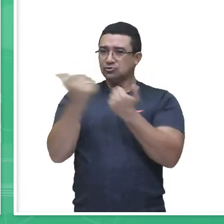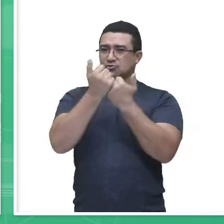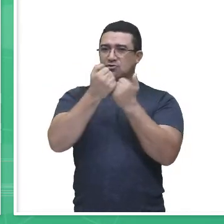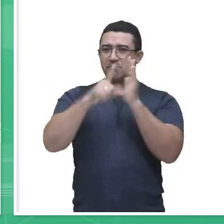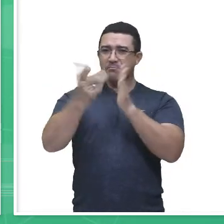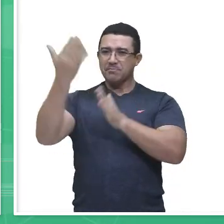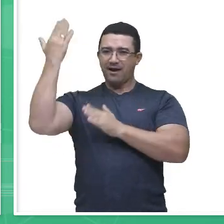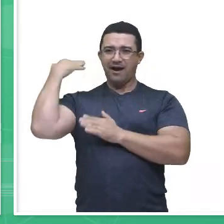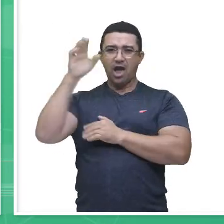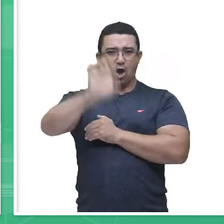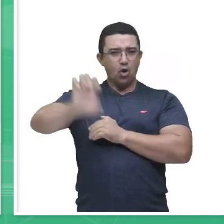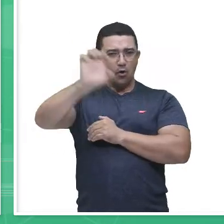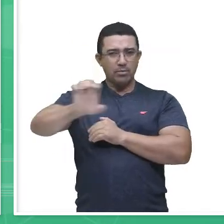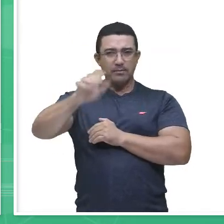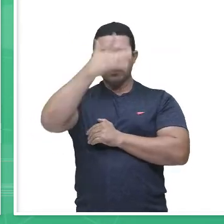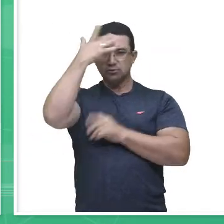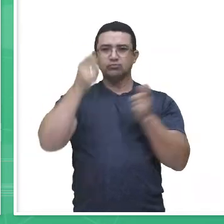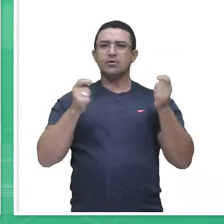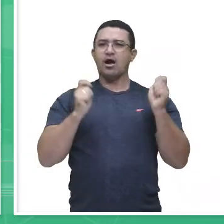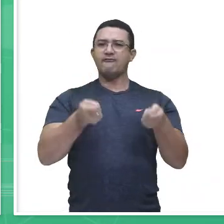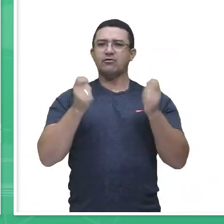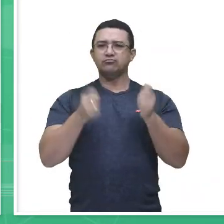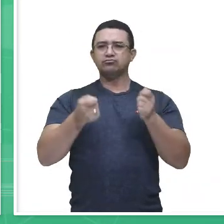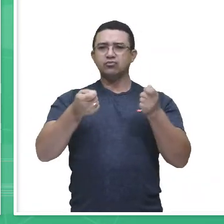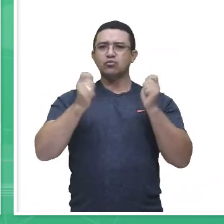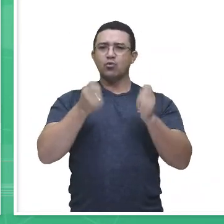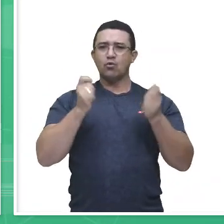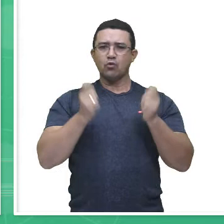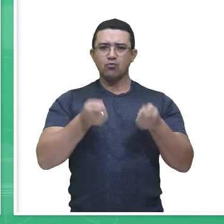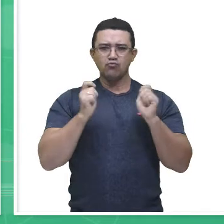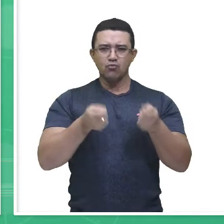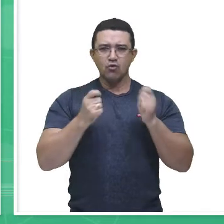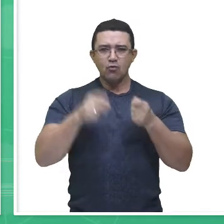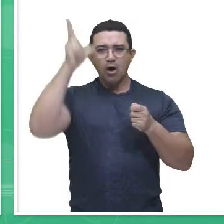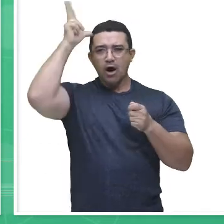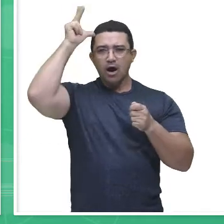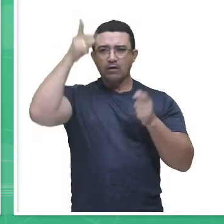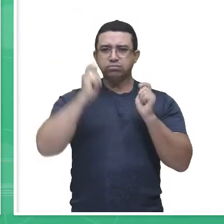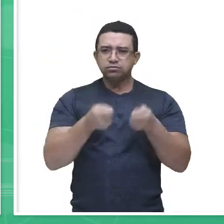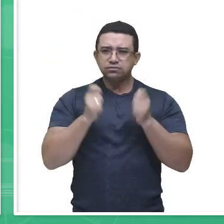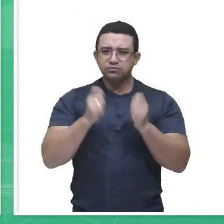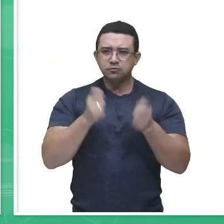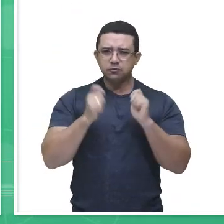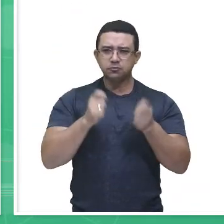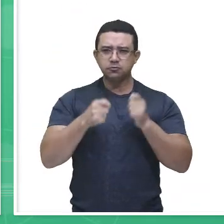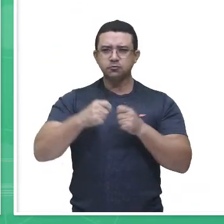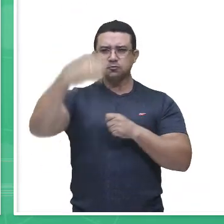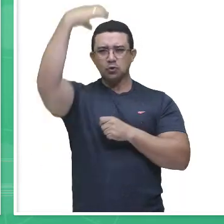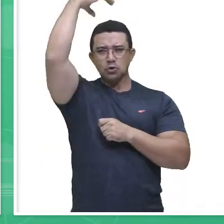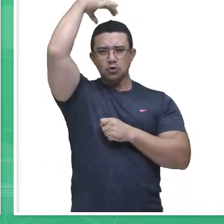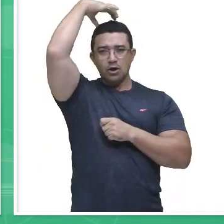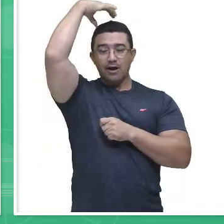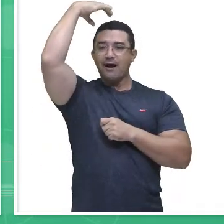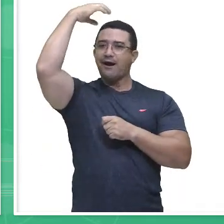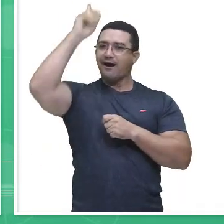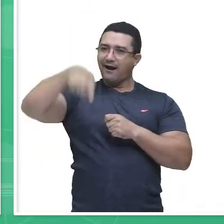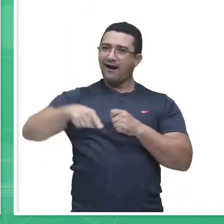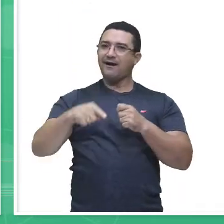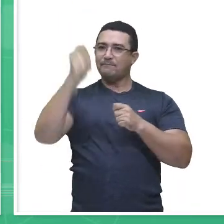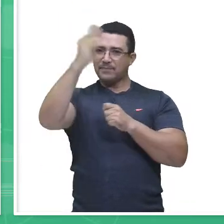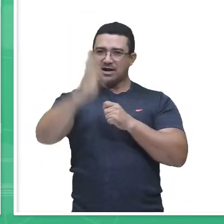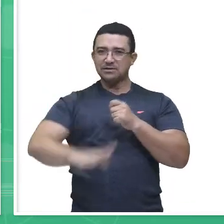medieval europeu. Então o índio ele vai ter esse papel no romantismo de um herói, né? Ou